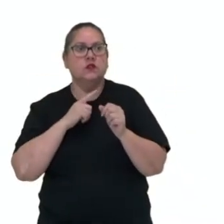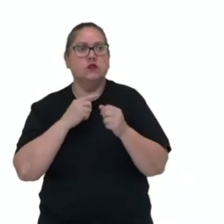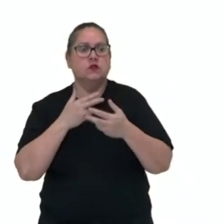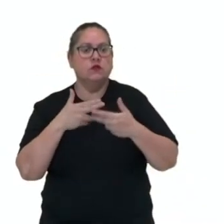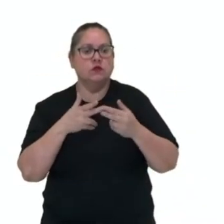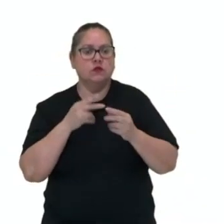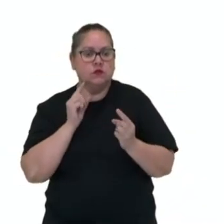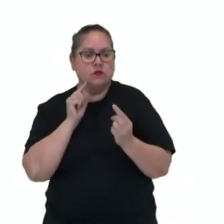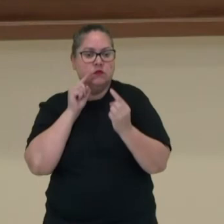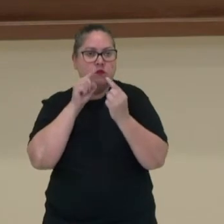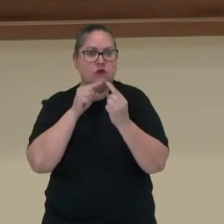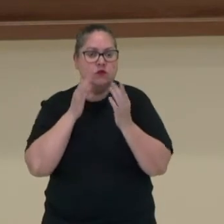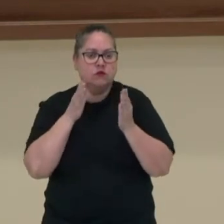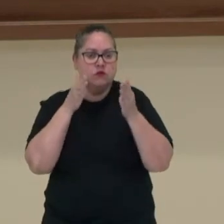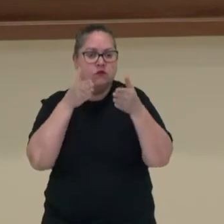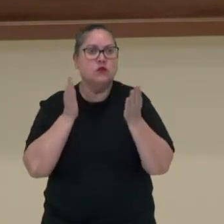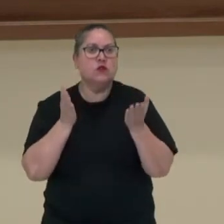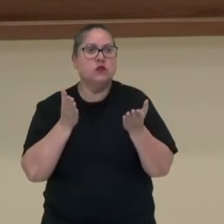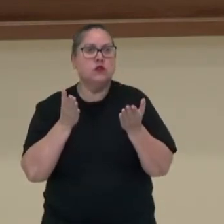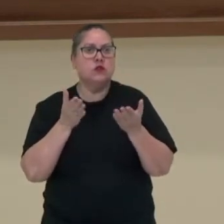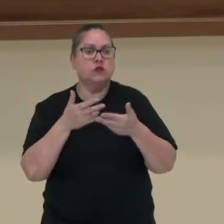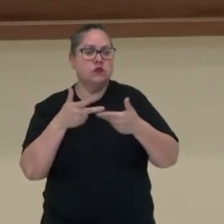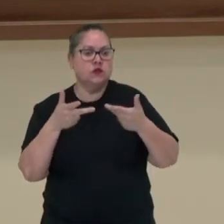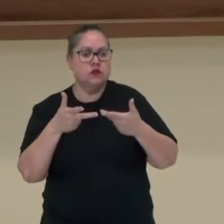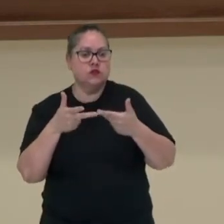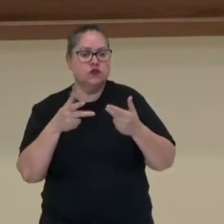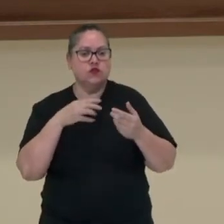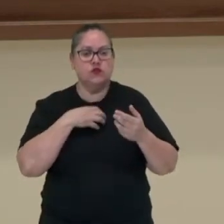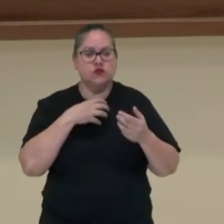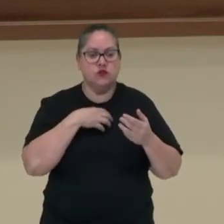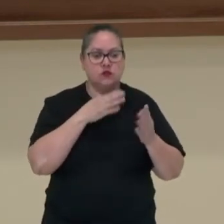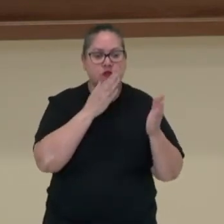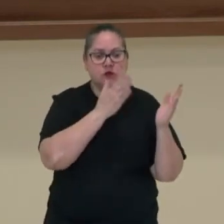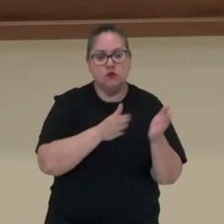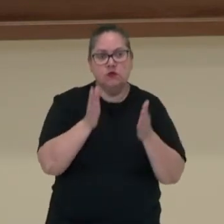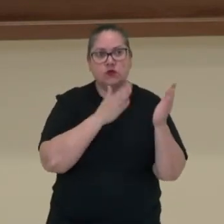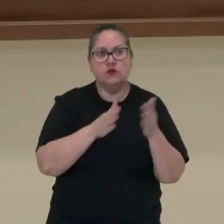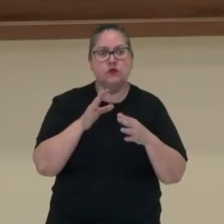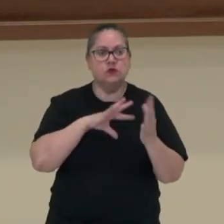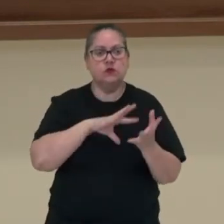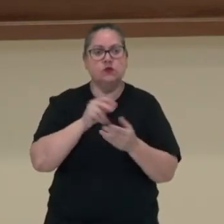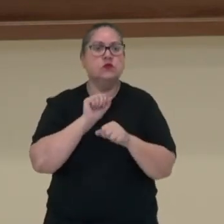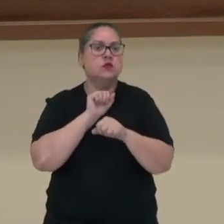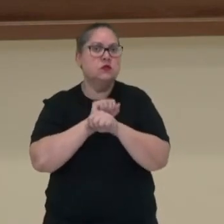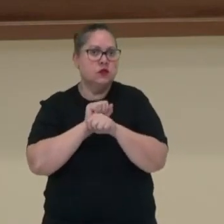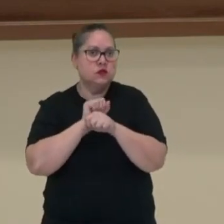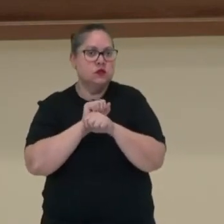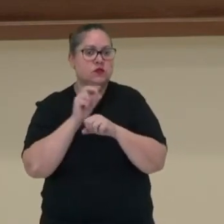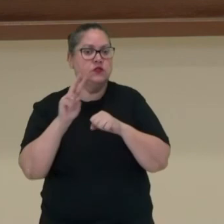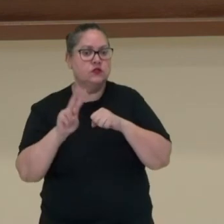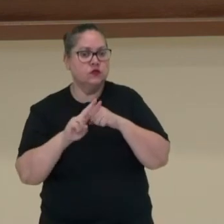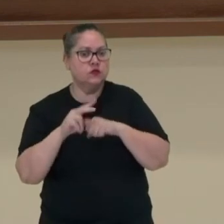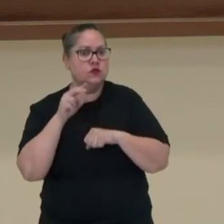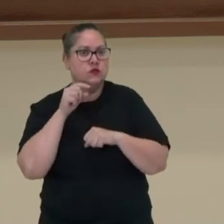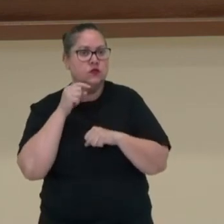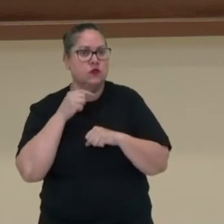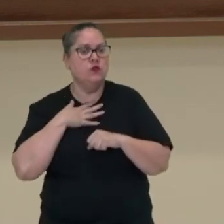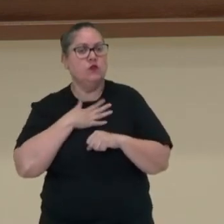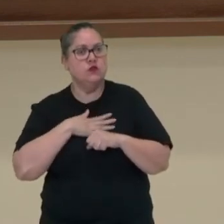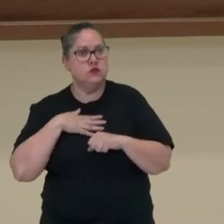determinados focos de tecnologia e determinadas formas de produção mundial. Espero então que nesse vídeo vocês tenham